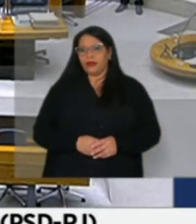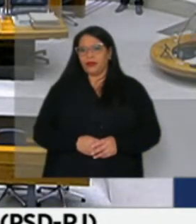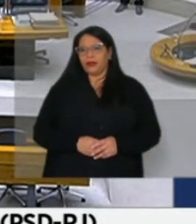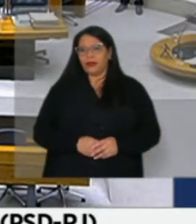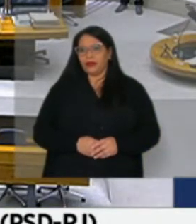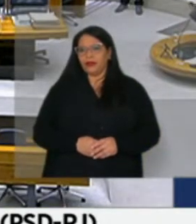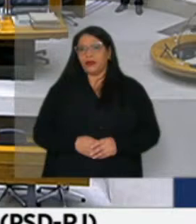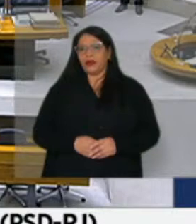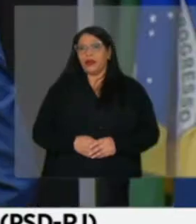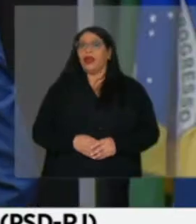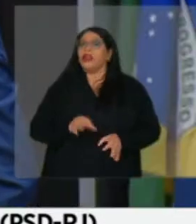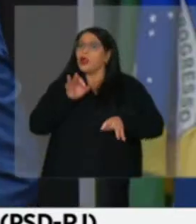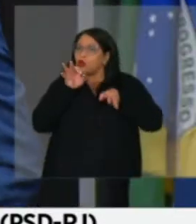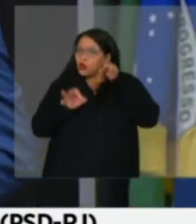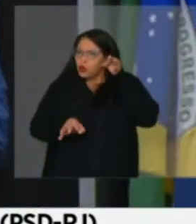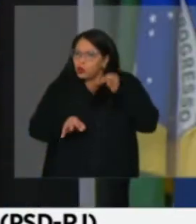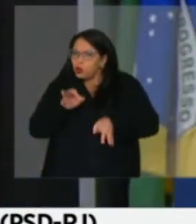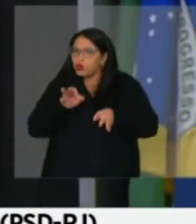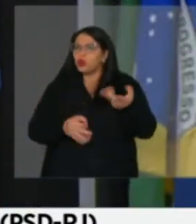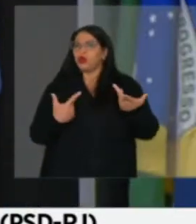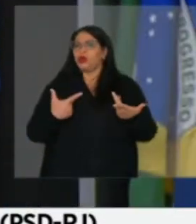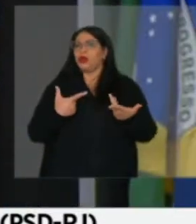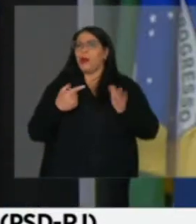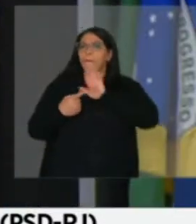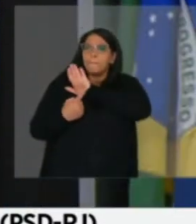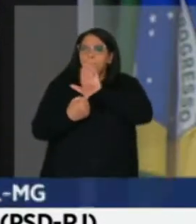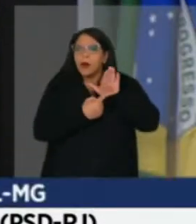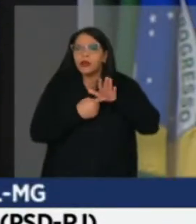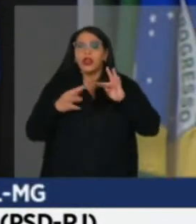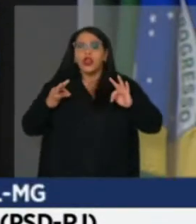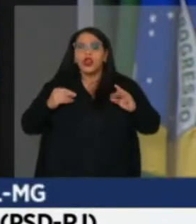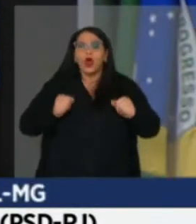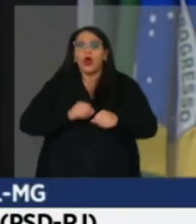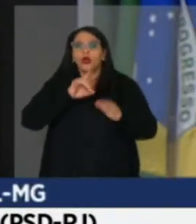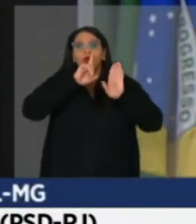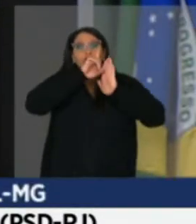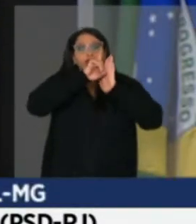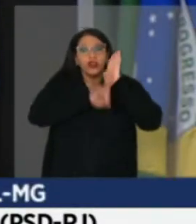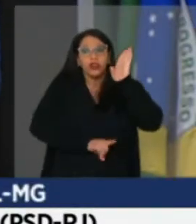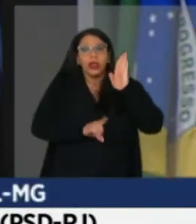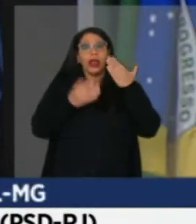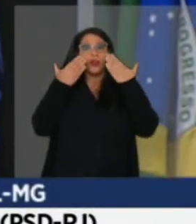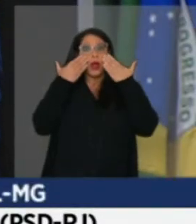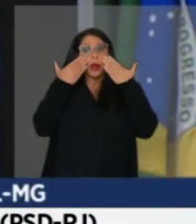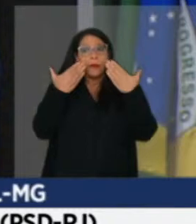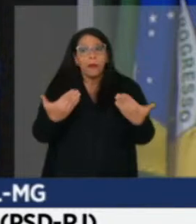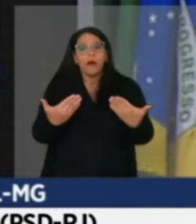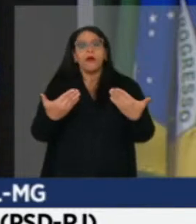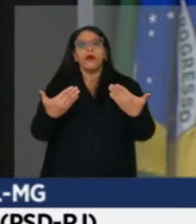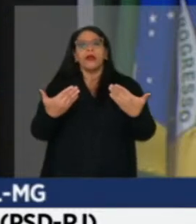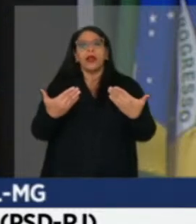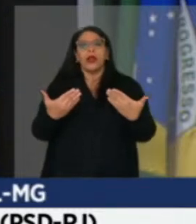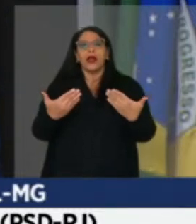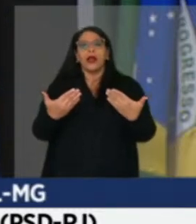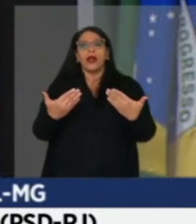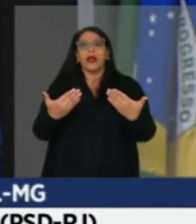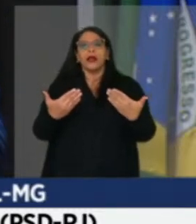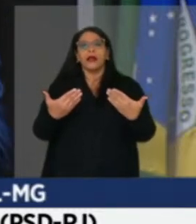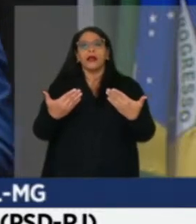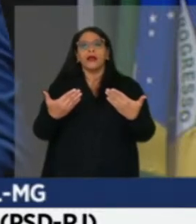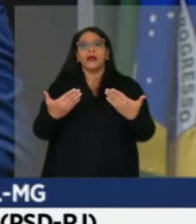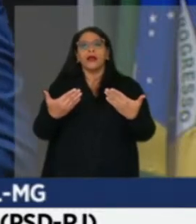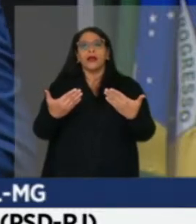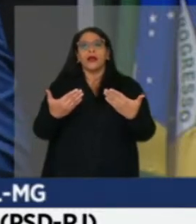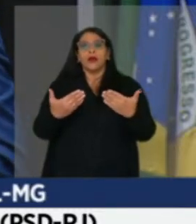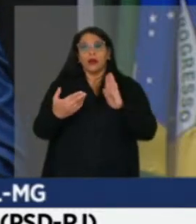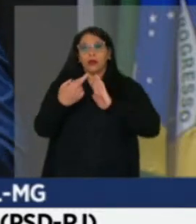de forma justa, dando todos e totais direito de apresentar, inclusive, o